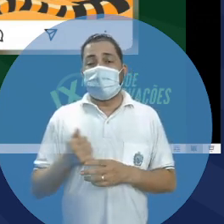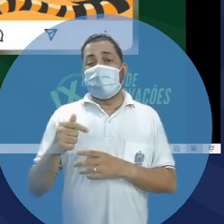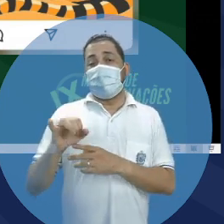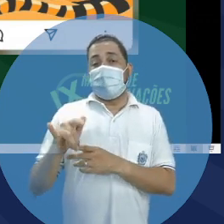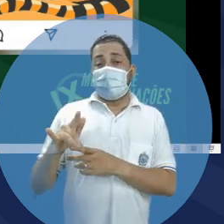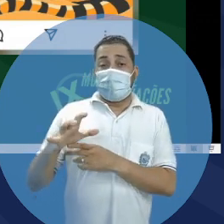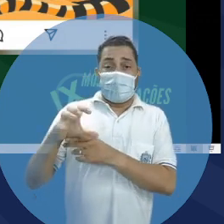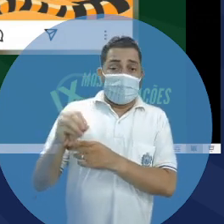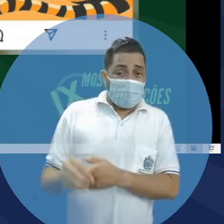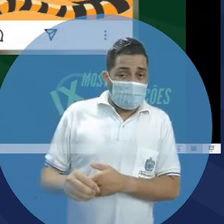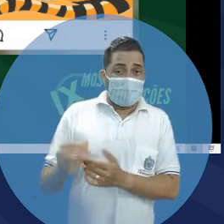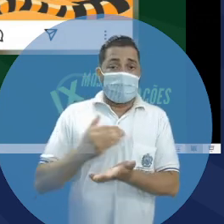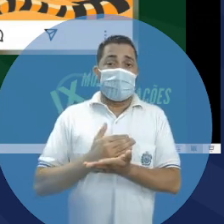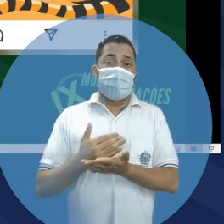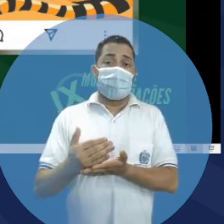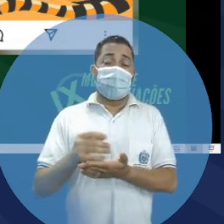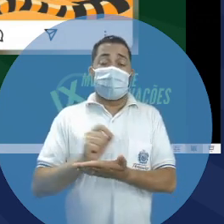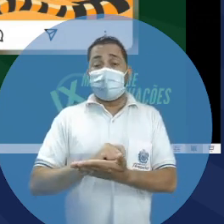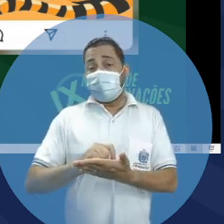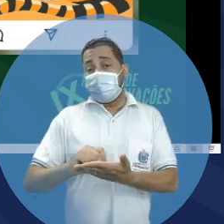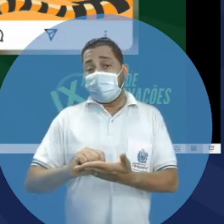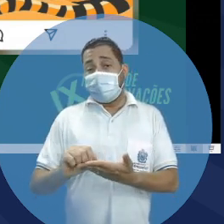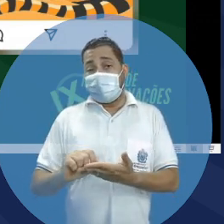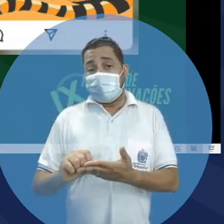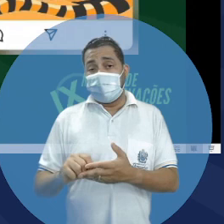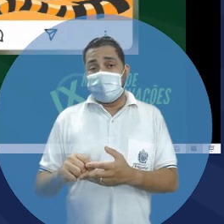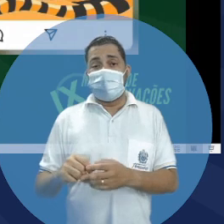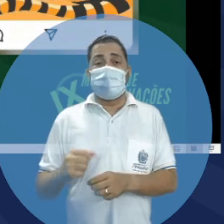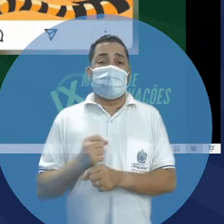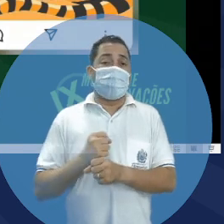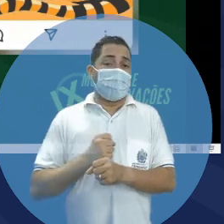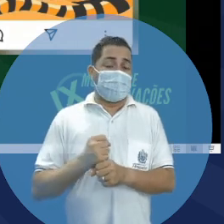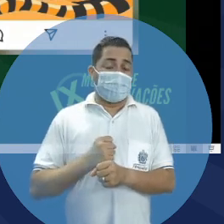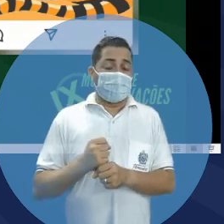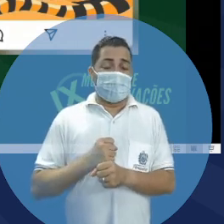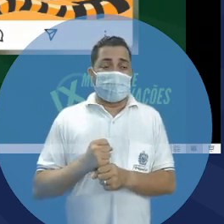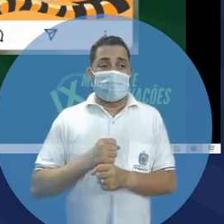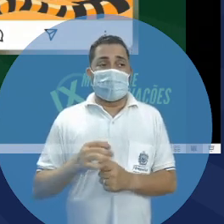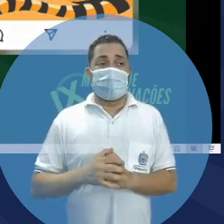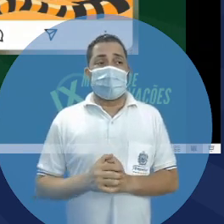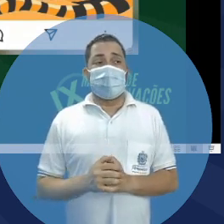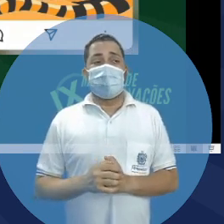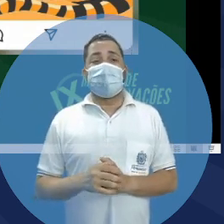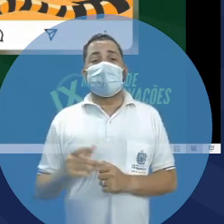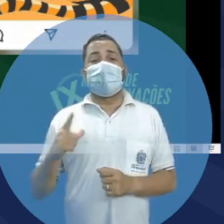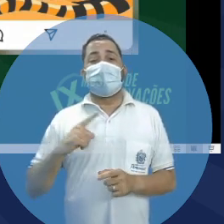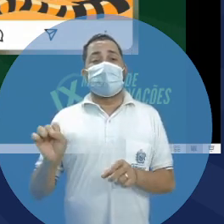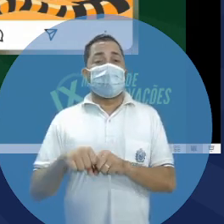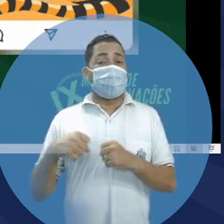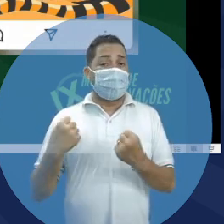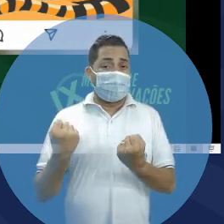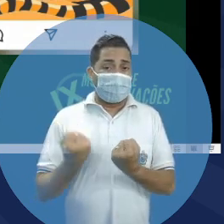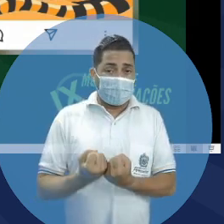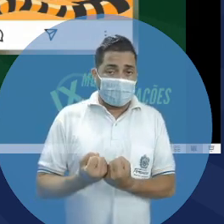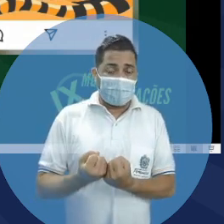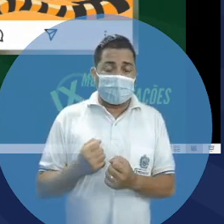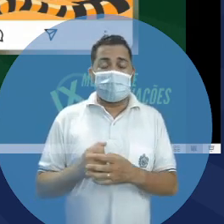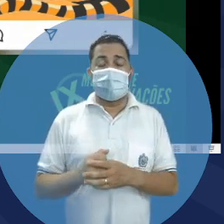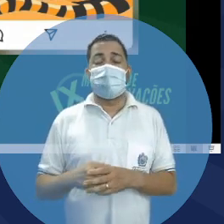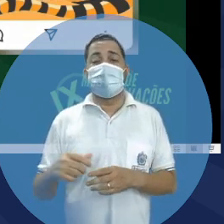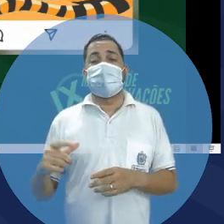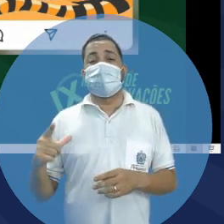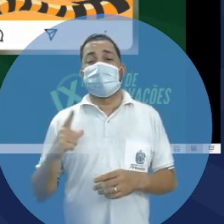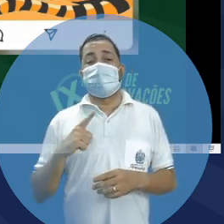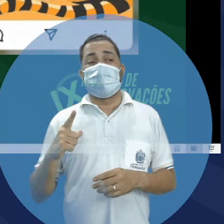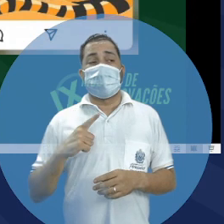do ano, é uma pauta que é silenciada dentro da nossa sociedade. Na verdade, o racismo amarelo, ele